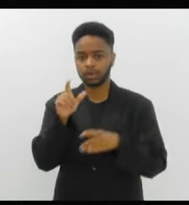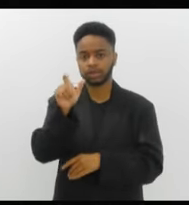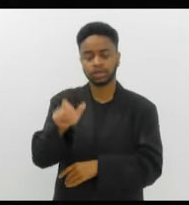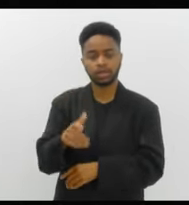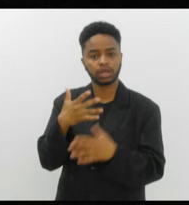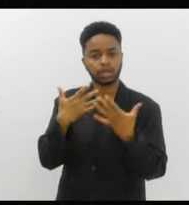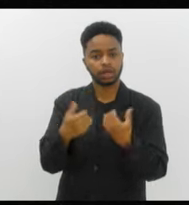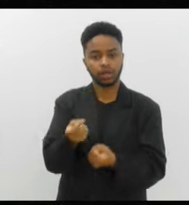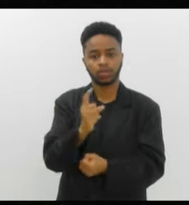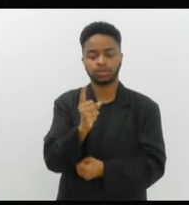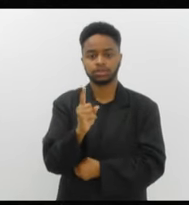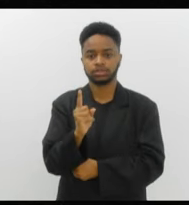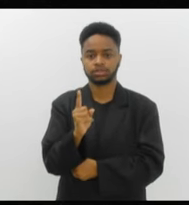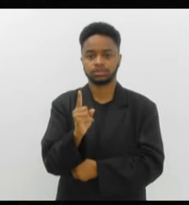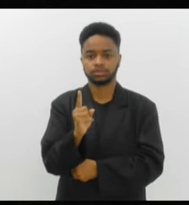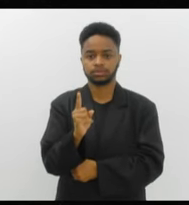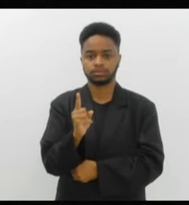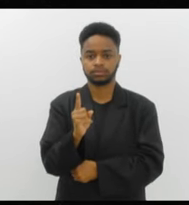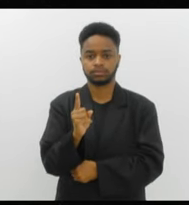que não aceita